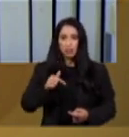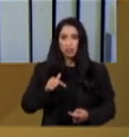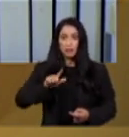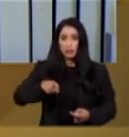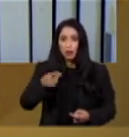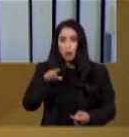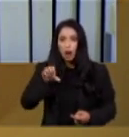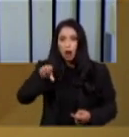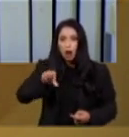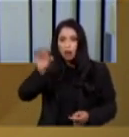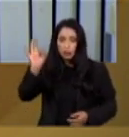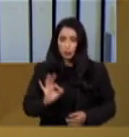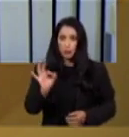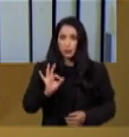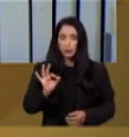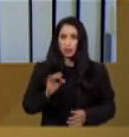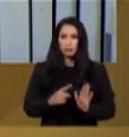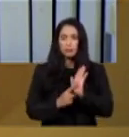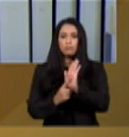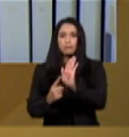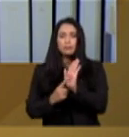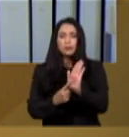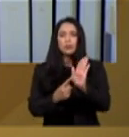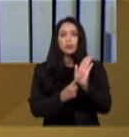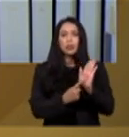17,9%. Foram publicados